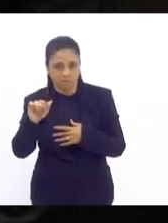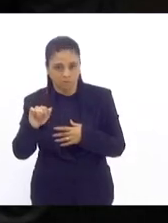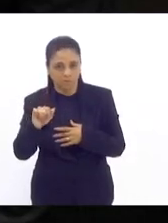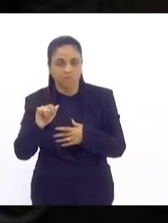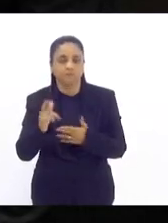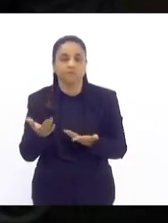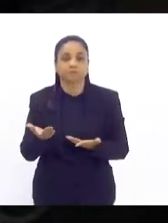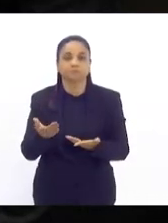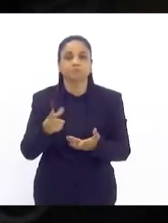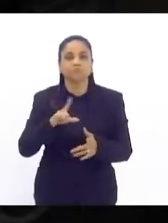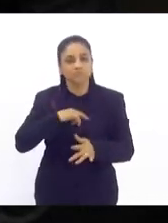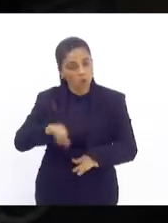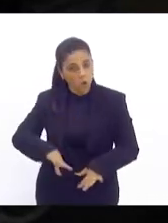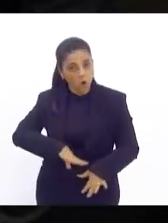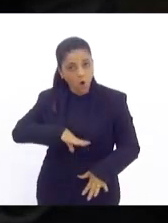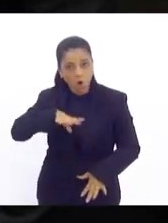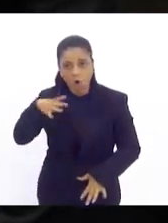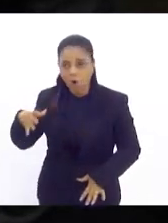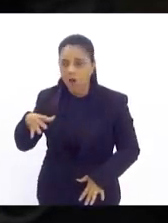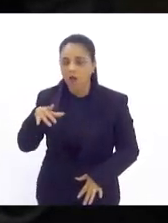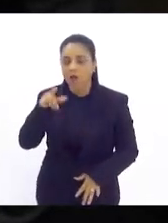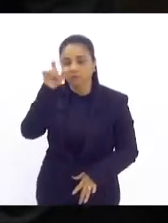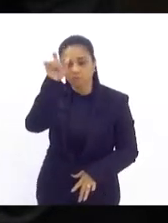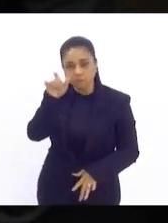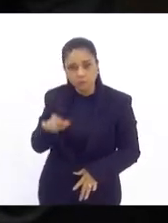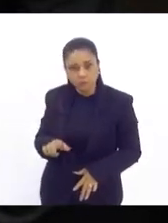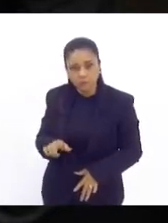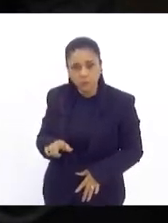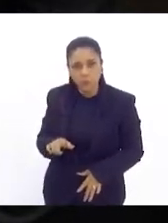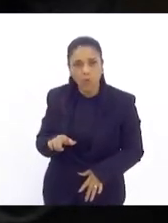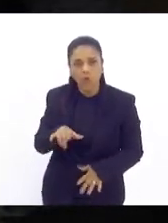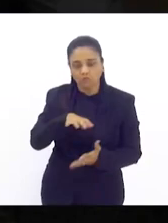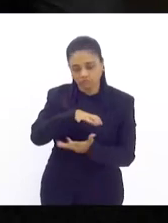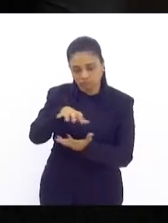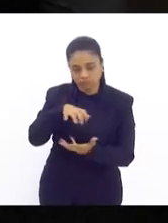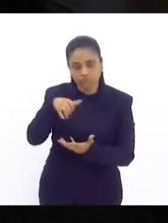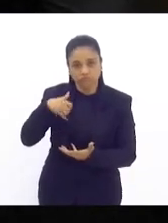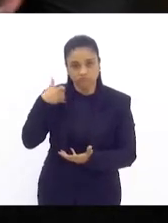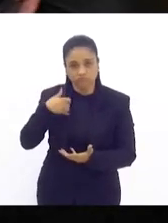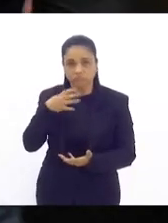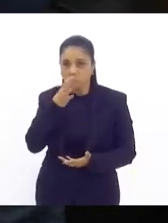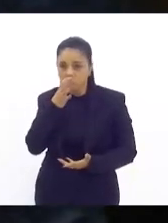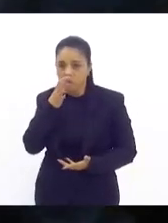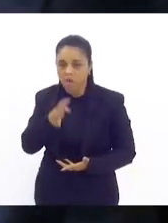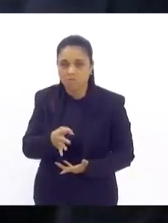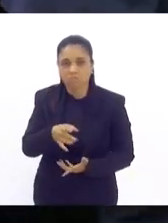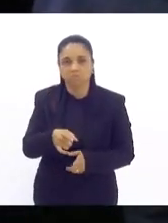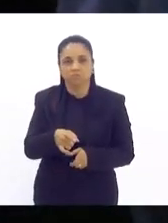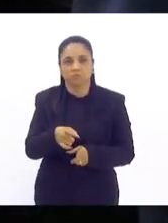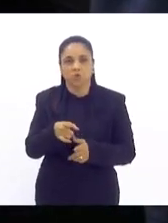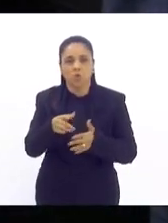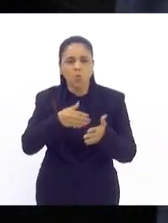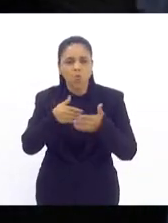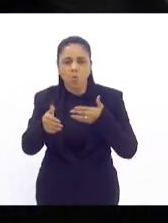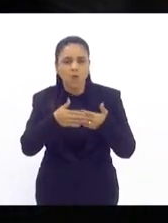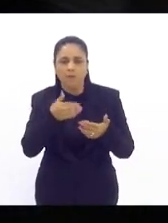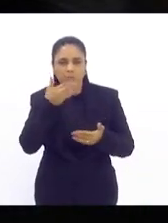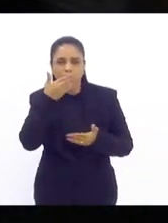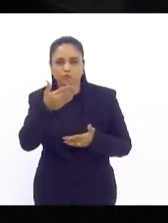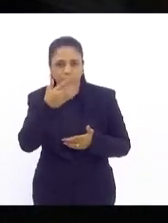e há uma coragem muito maior das pessoas idosas e denunciar qualquer tipo de violência